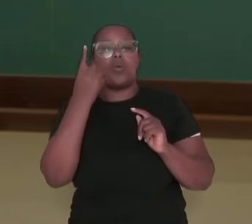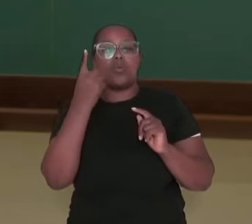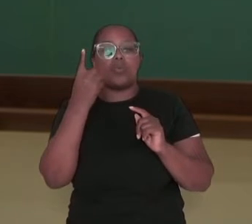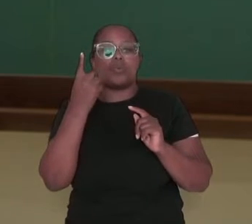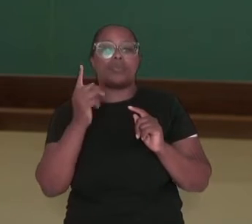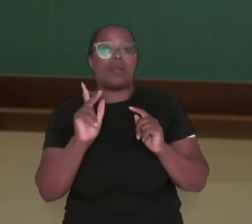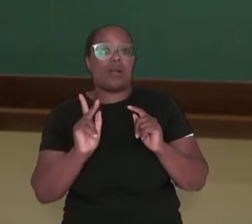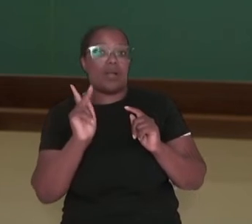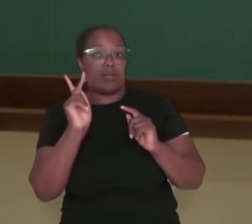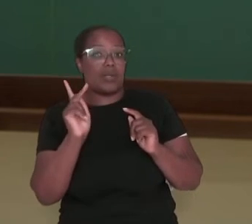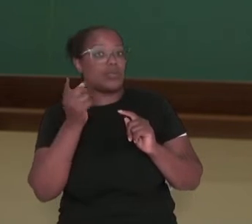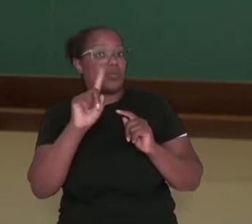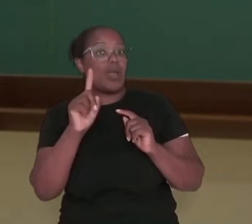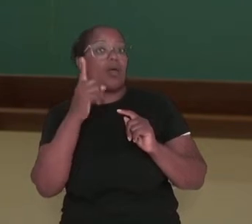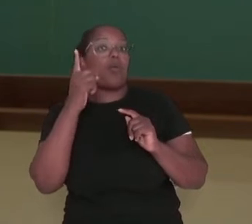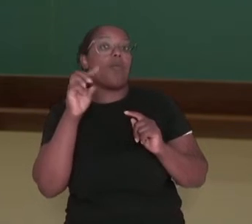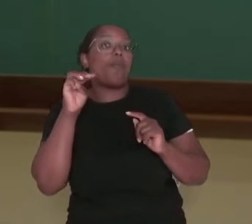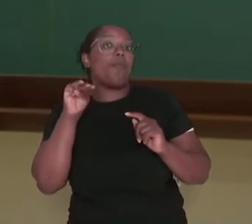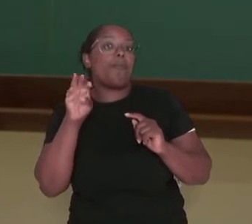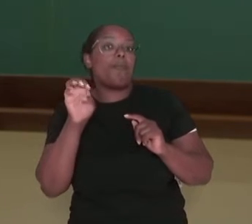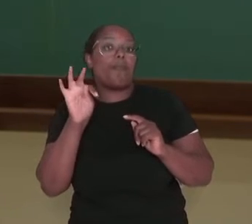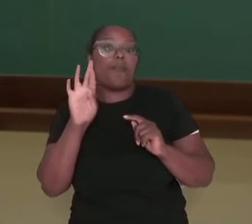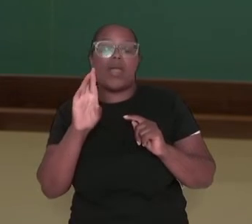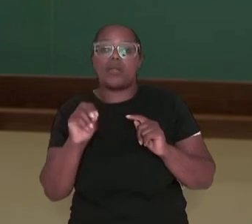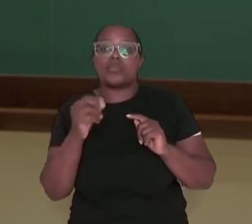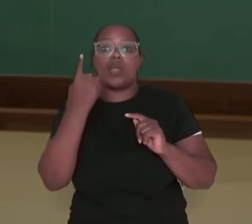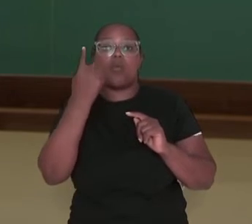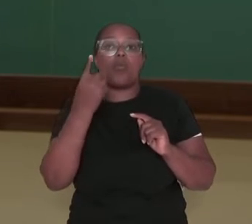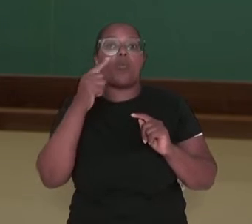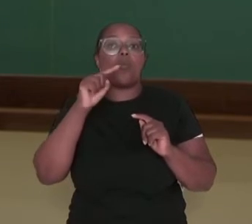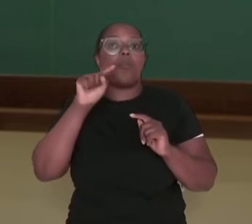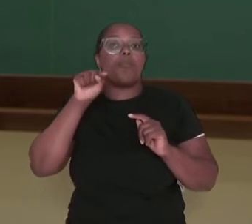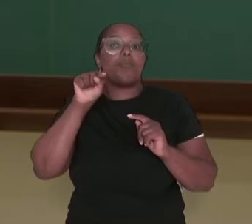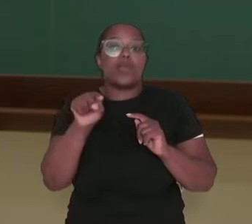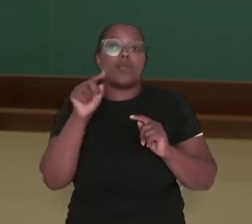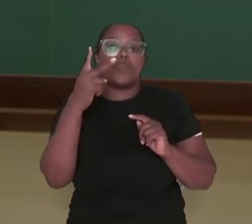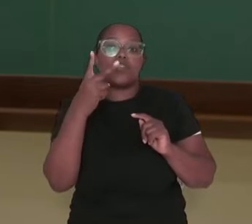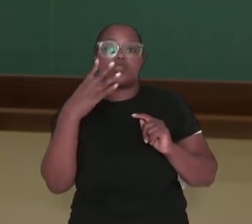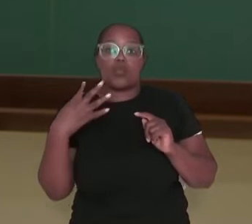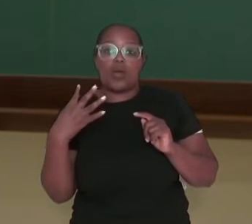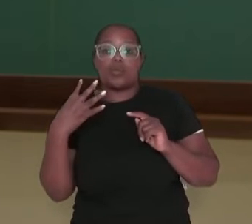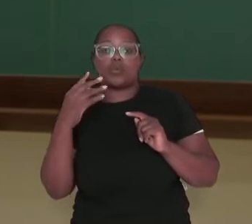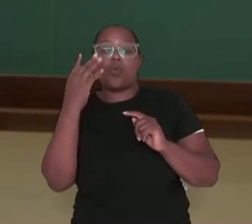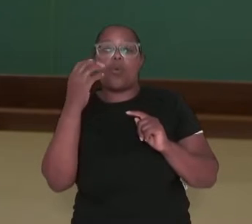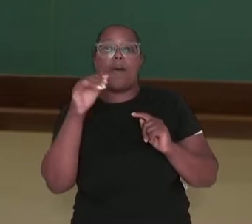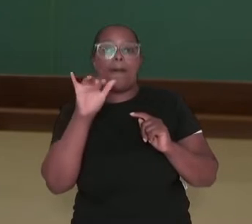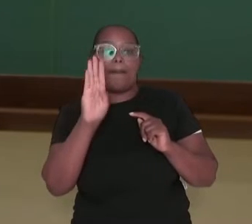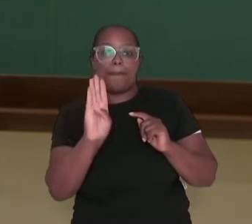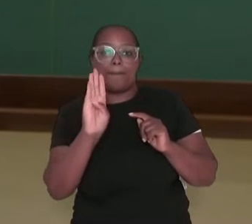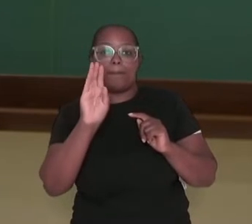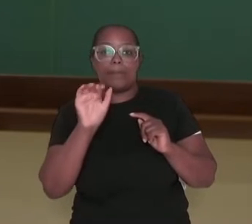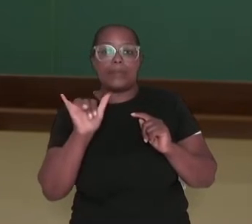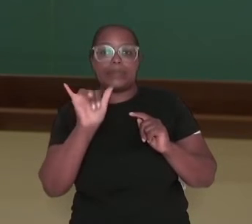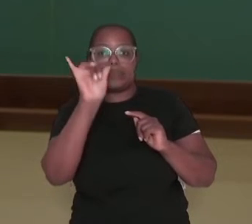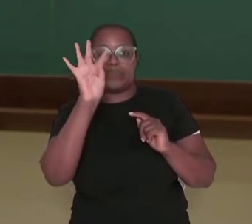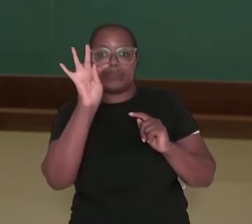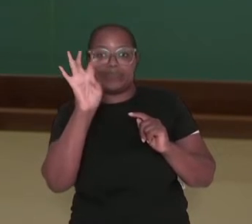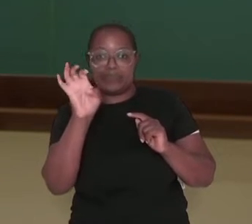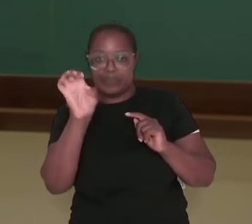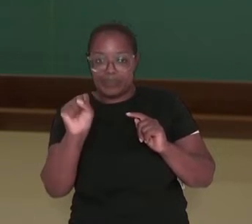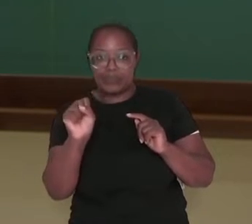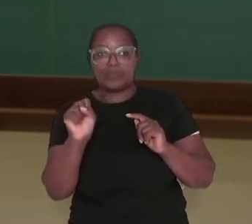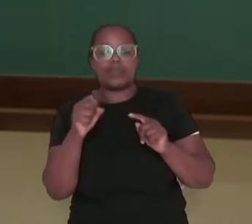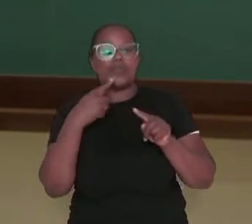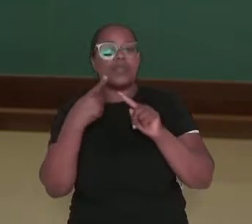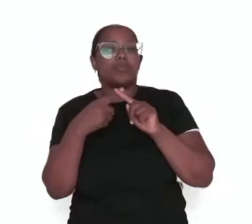bytes, pessoal? Não, não é. É 1024 bytes. Por quê? Porque essa diferença se dá porque